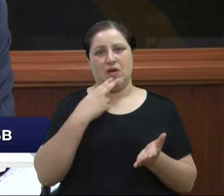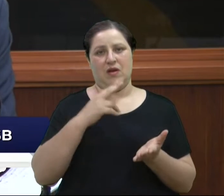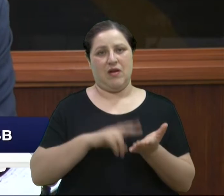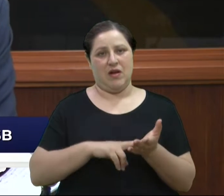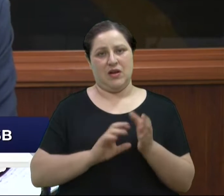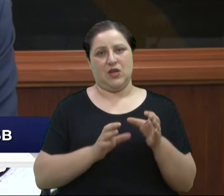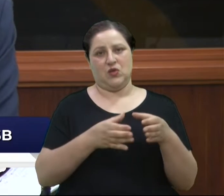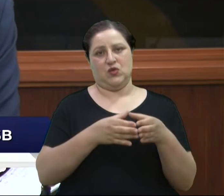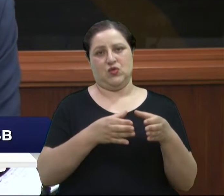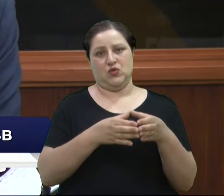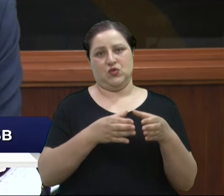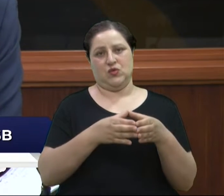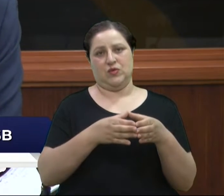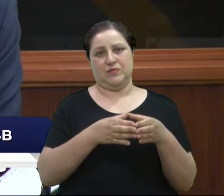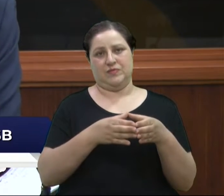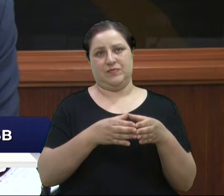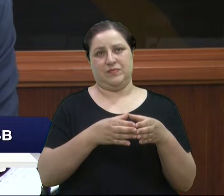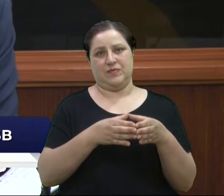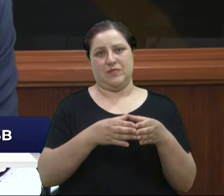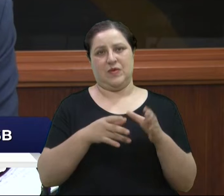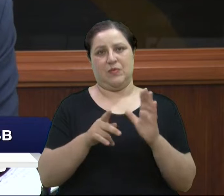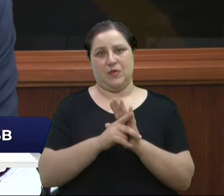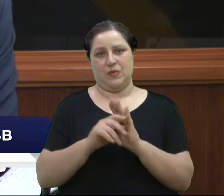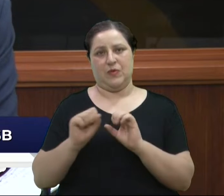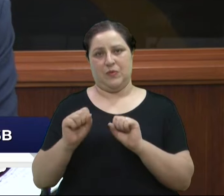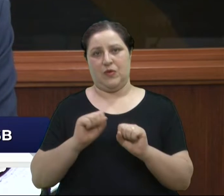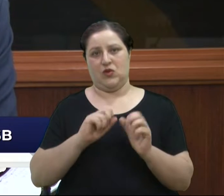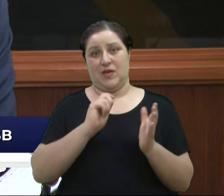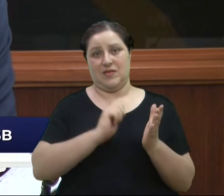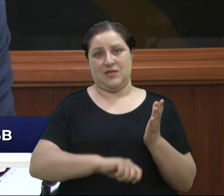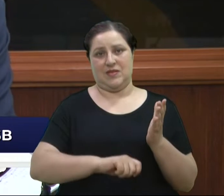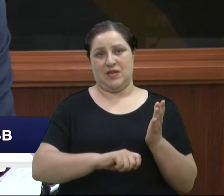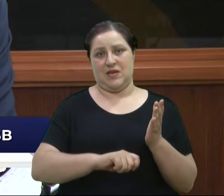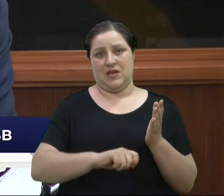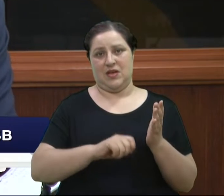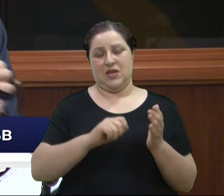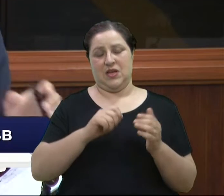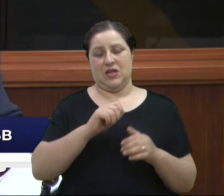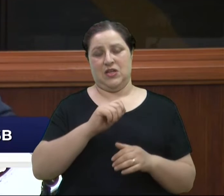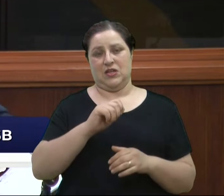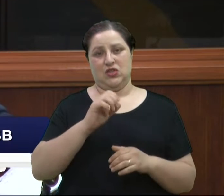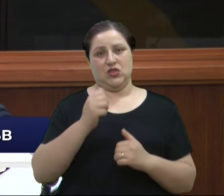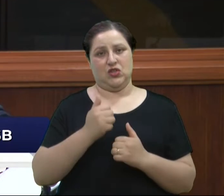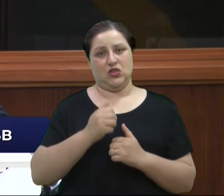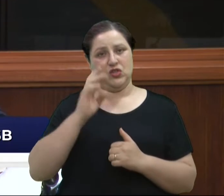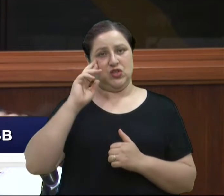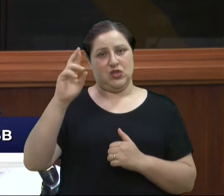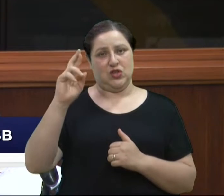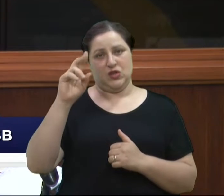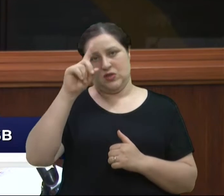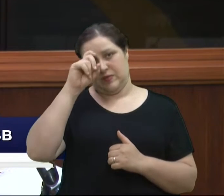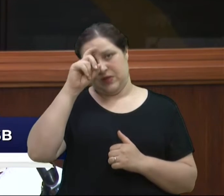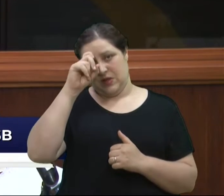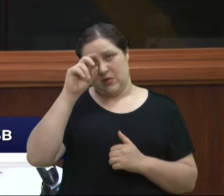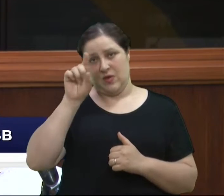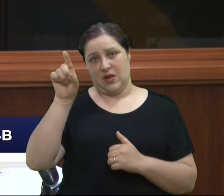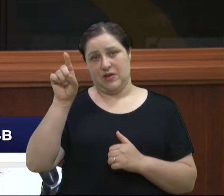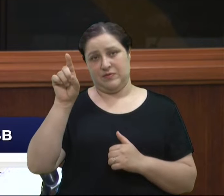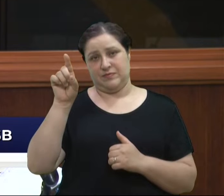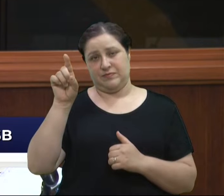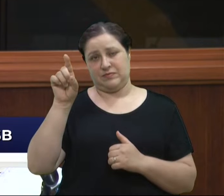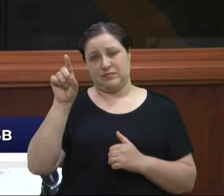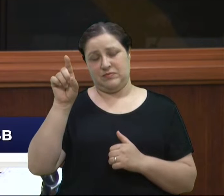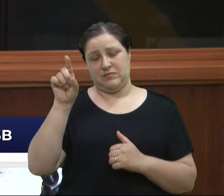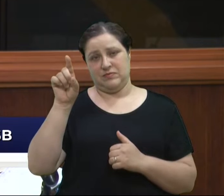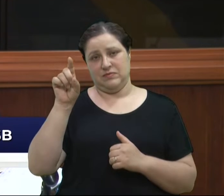daí a parte dos hospitais, os diretores também pode assinar, para nós encaminhar junto à Câmara dos Deputados Federais e também ao